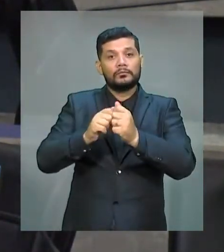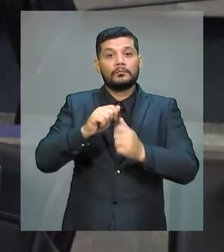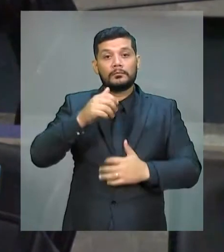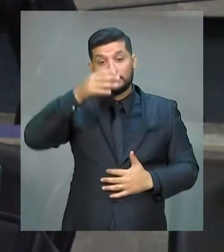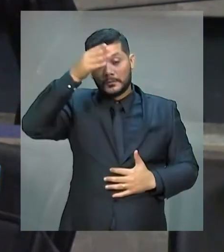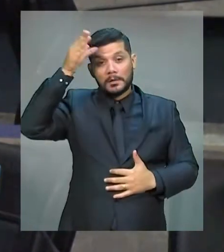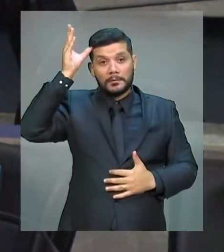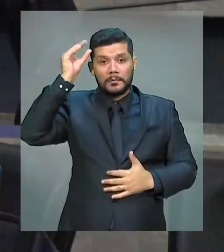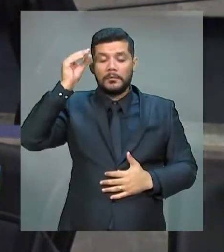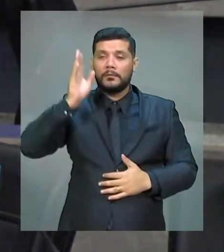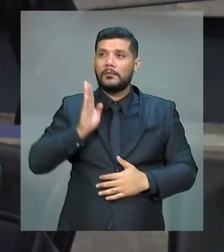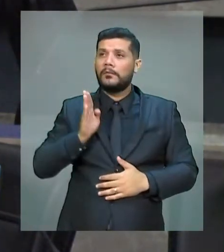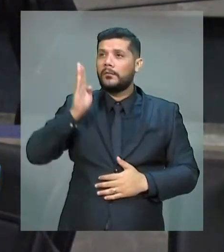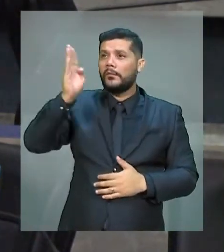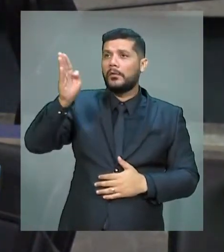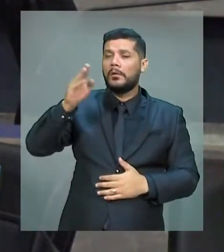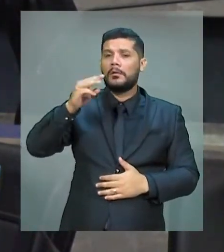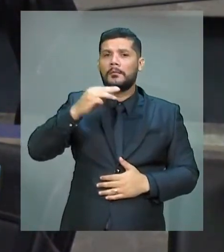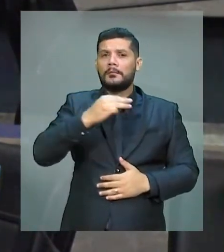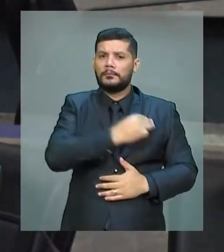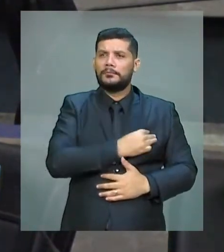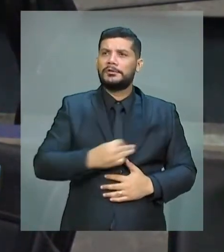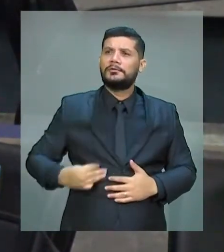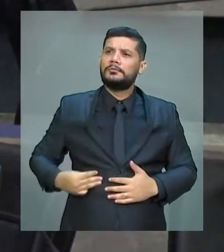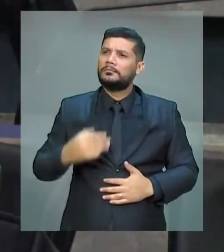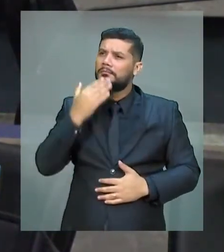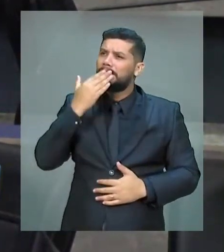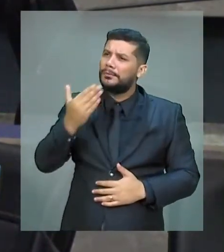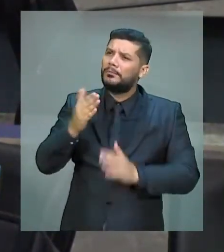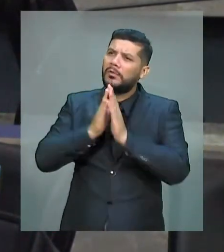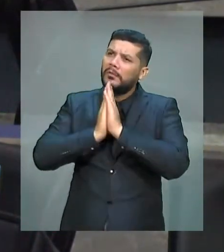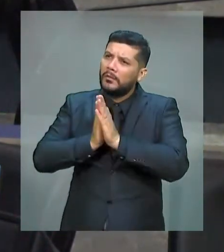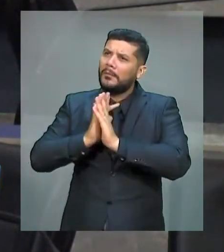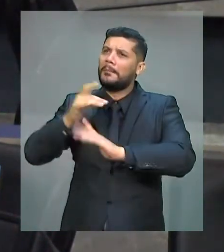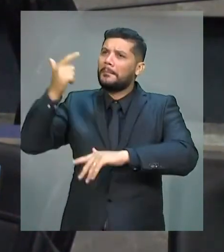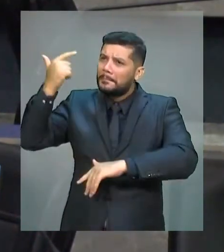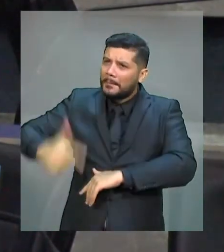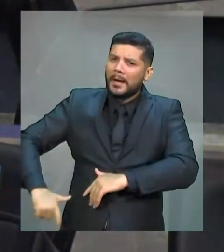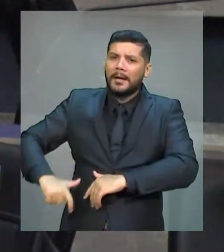ao ministro da Saúde mais doses de vacinas para o